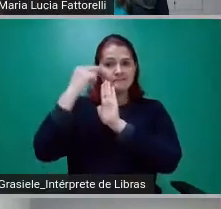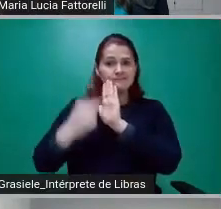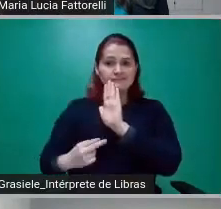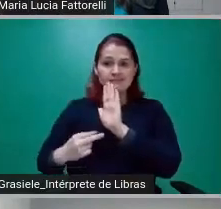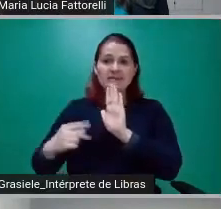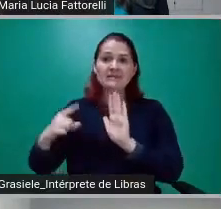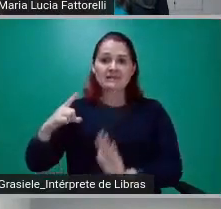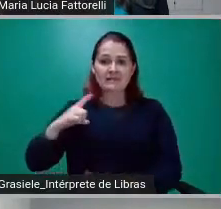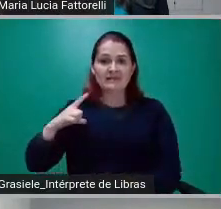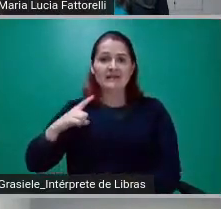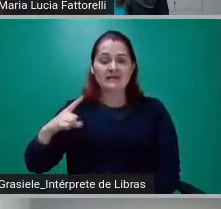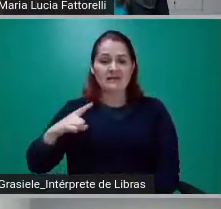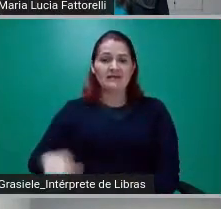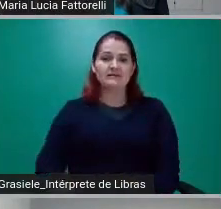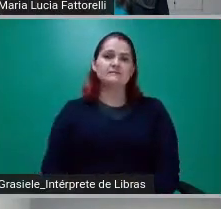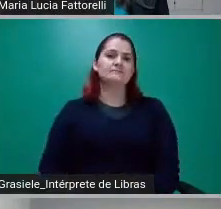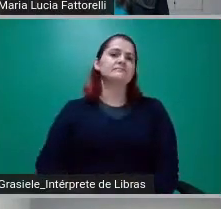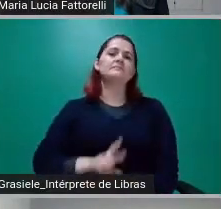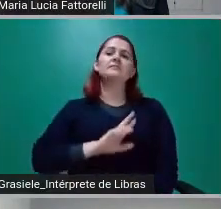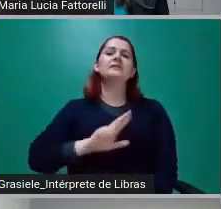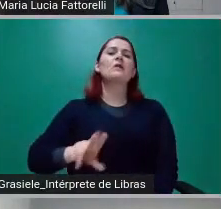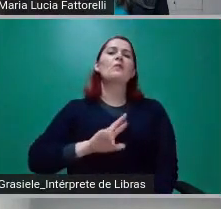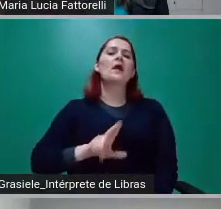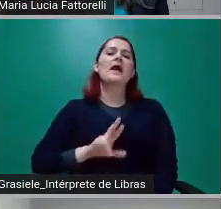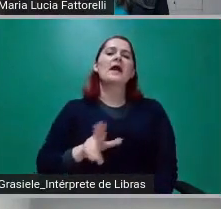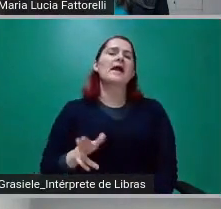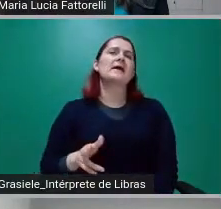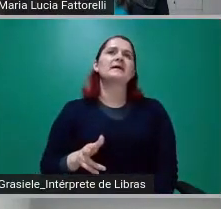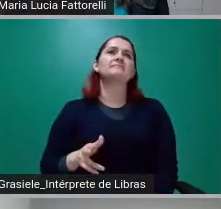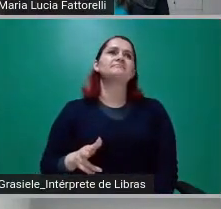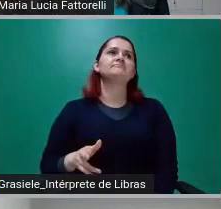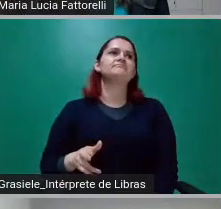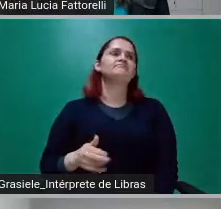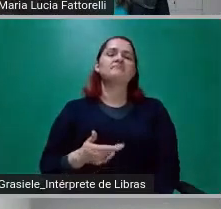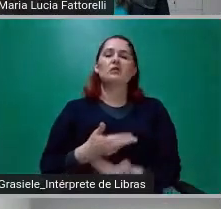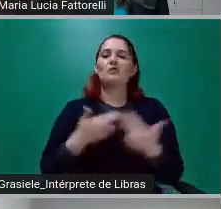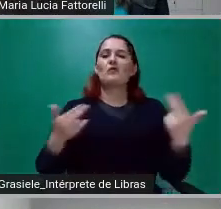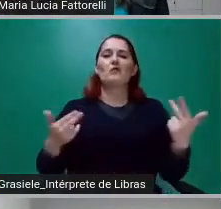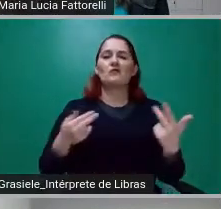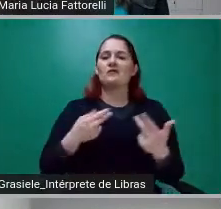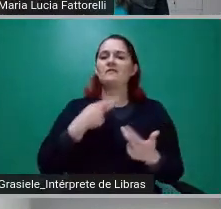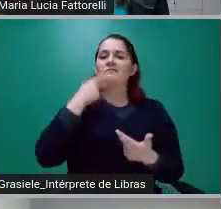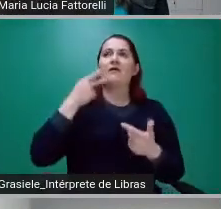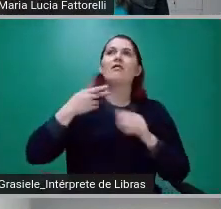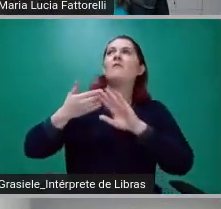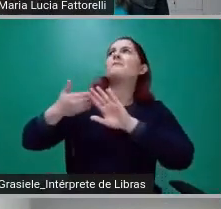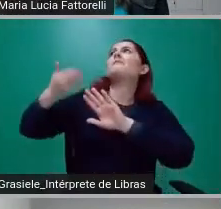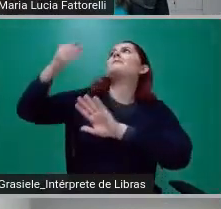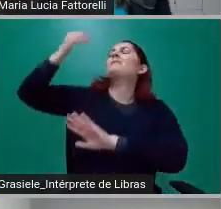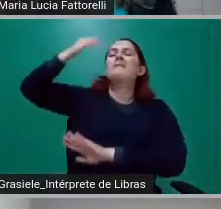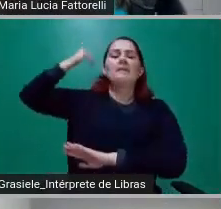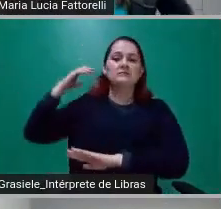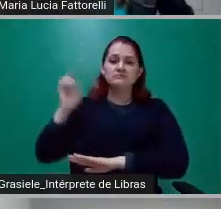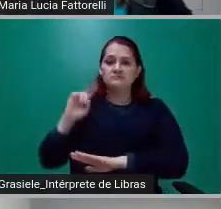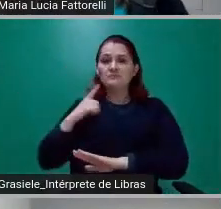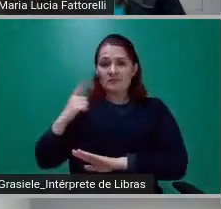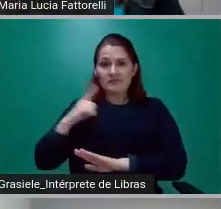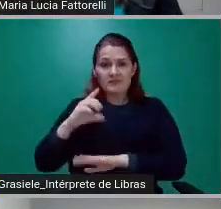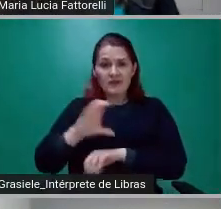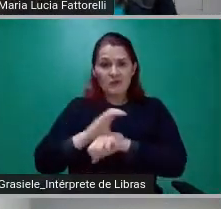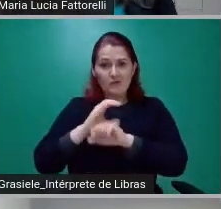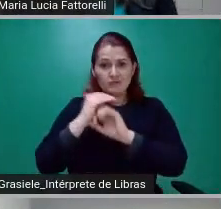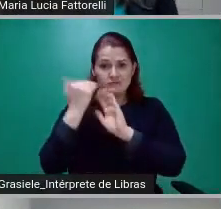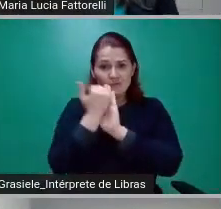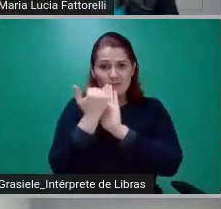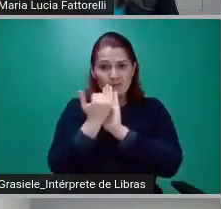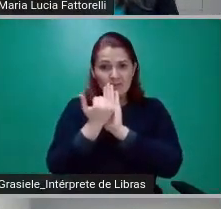Não são declarações históricas. Estes valores, esse constitucionalismo